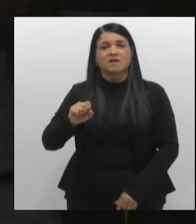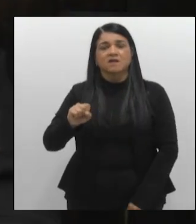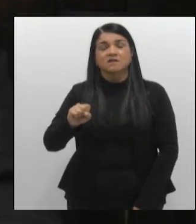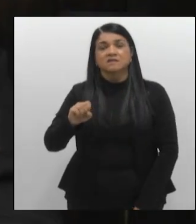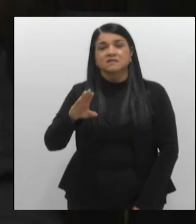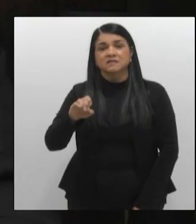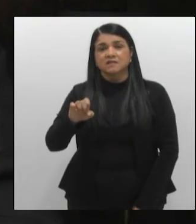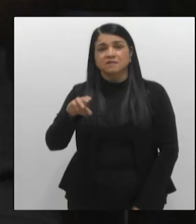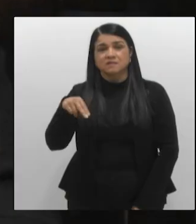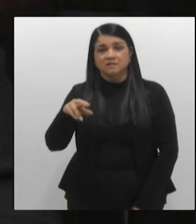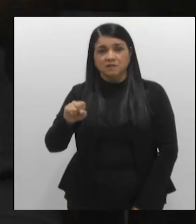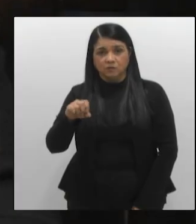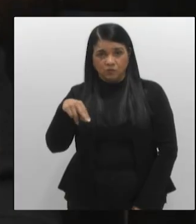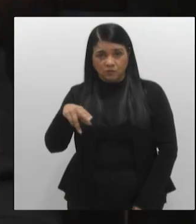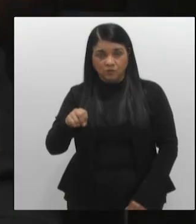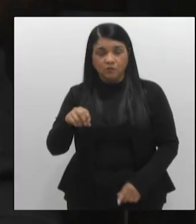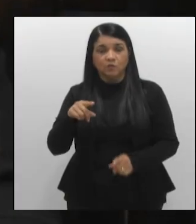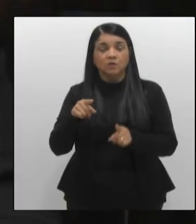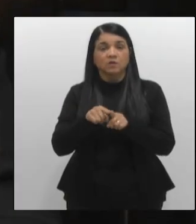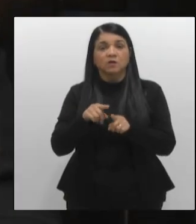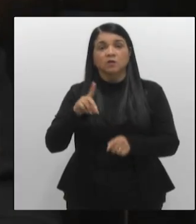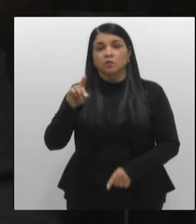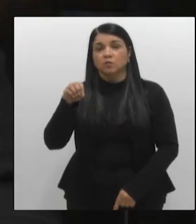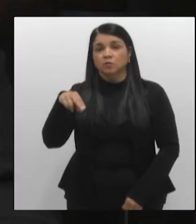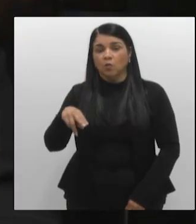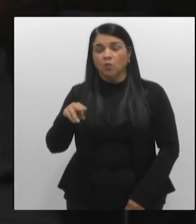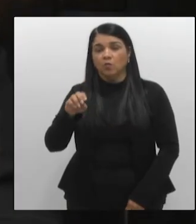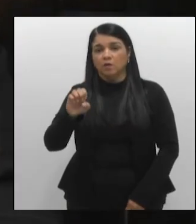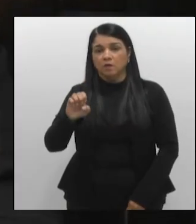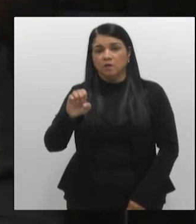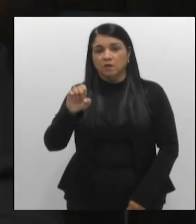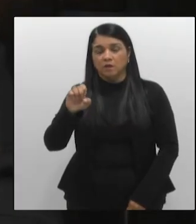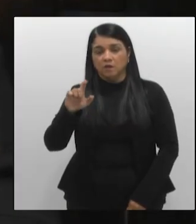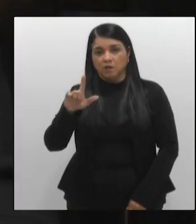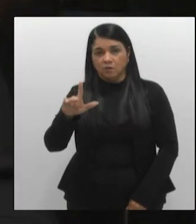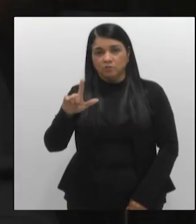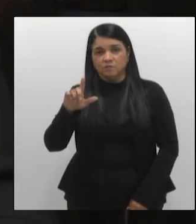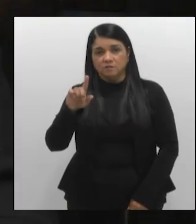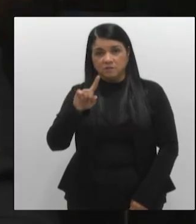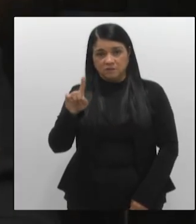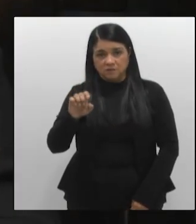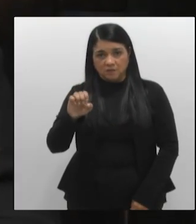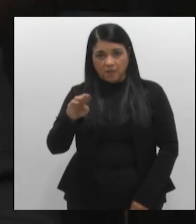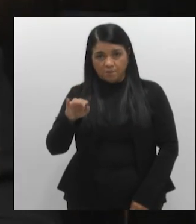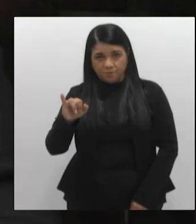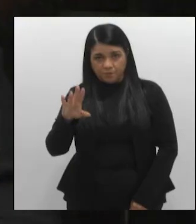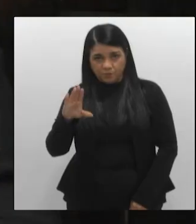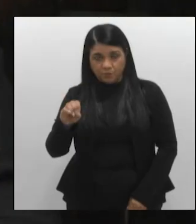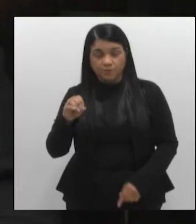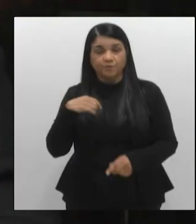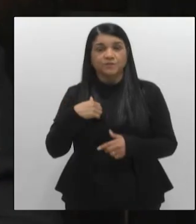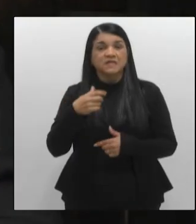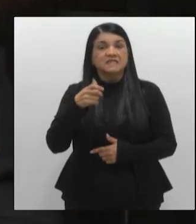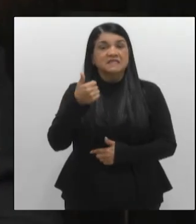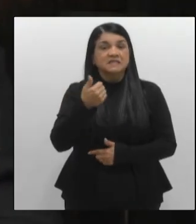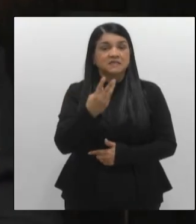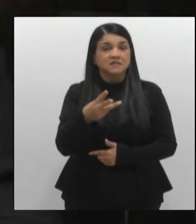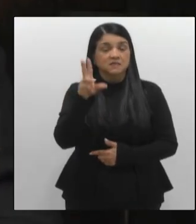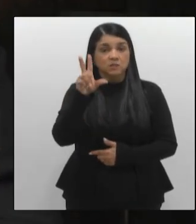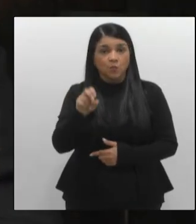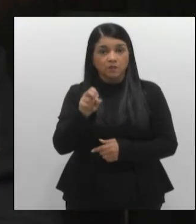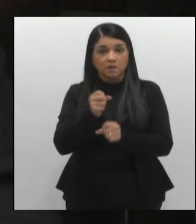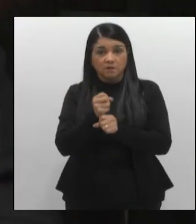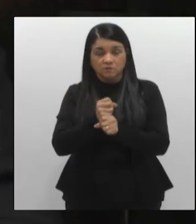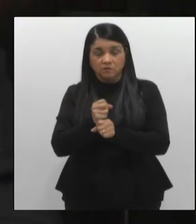pelo meu predecessor, Dom Eusébio Oscar Schade. Nesses 350 anos de diocese e 450